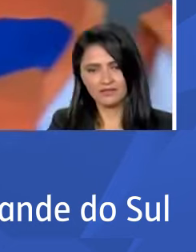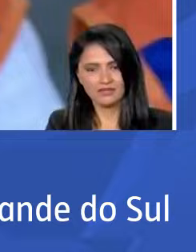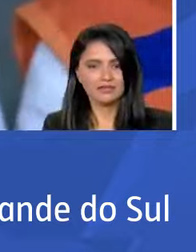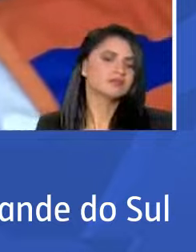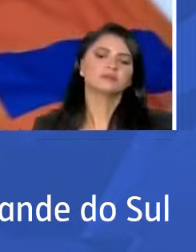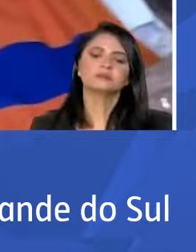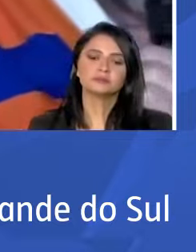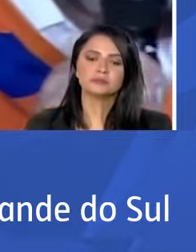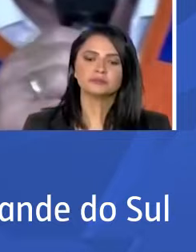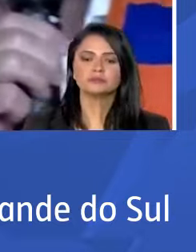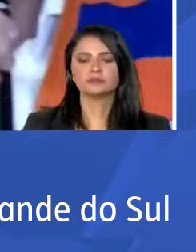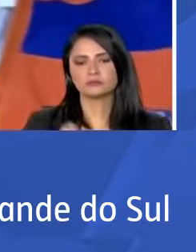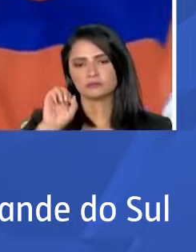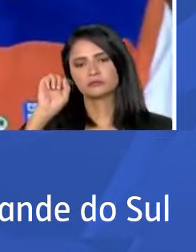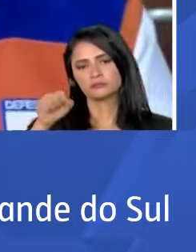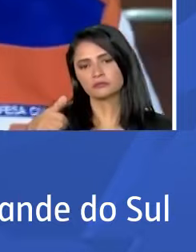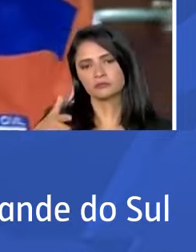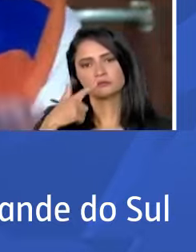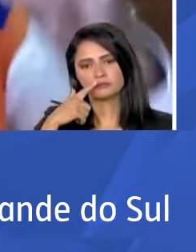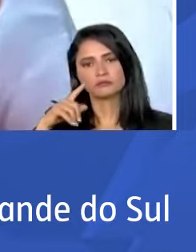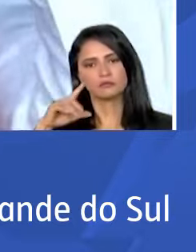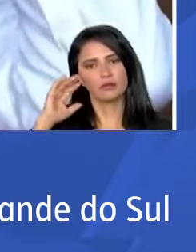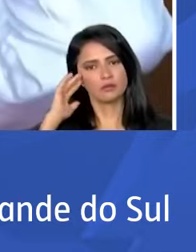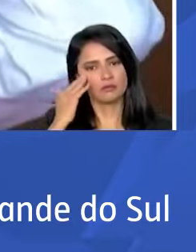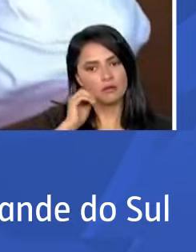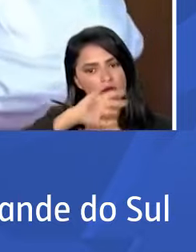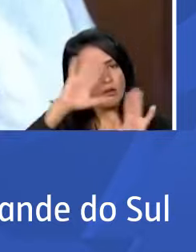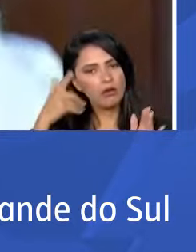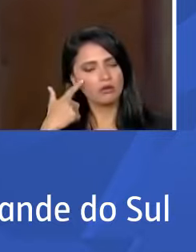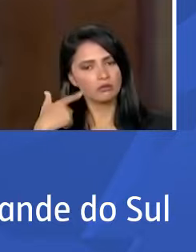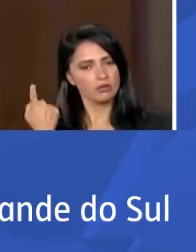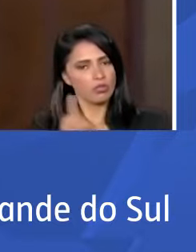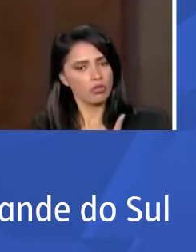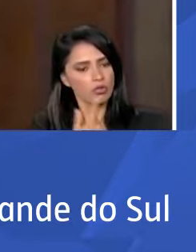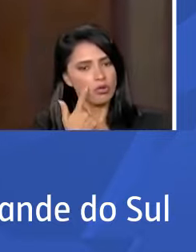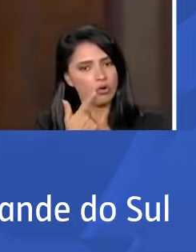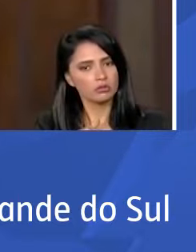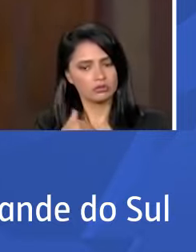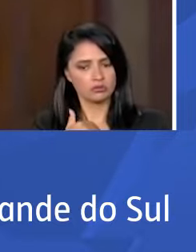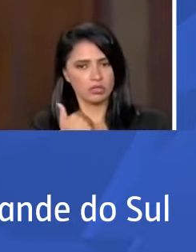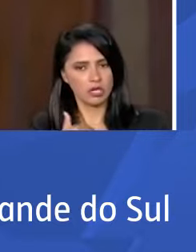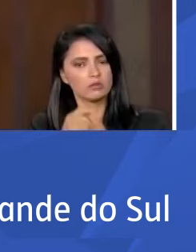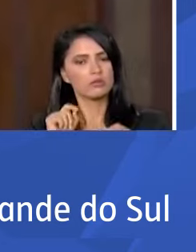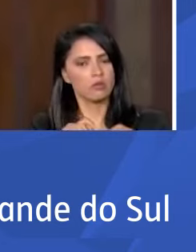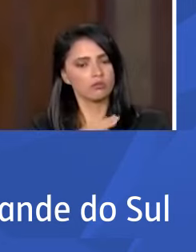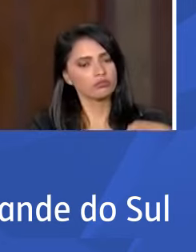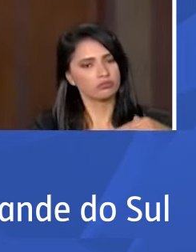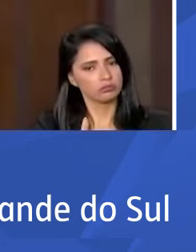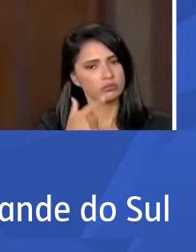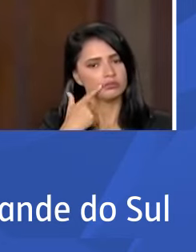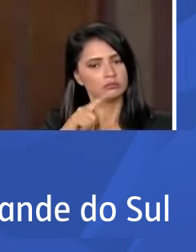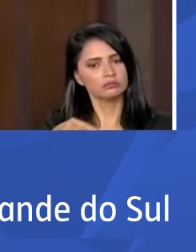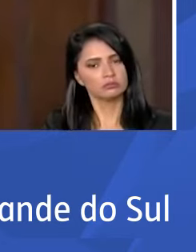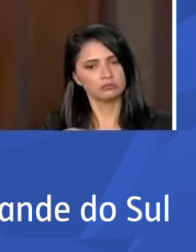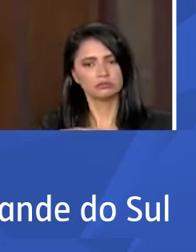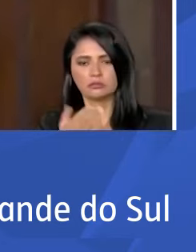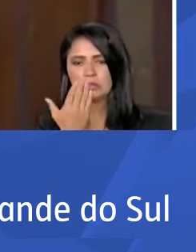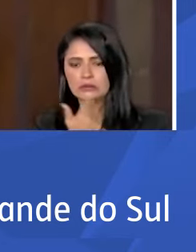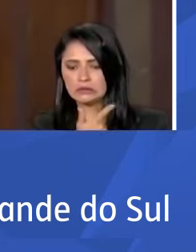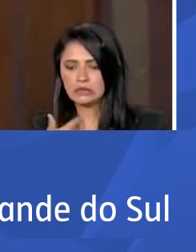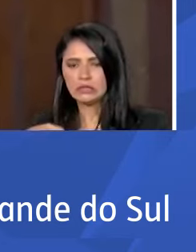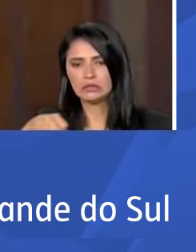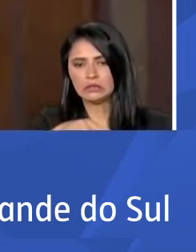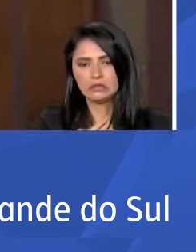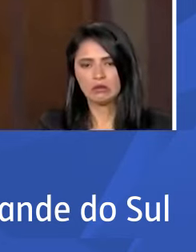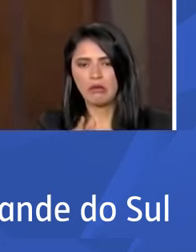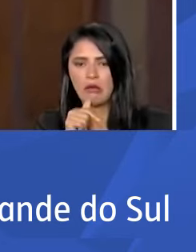Assim, para facilitar o entendimento, a nossa orientação operacional ela se compõe de cesta básica, água,